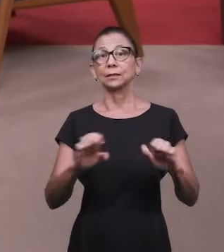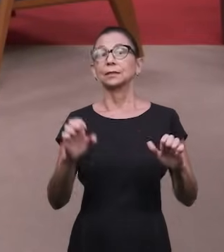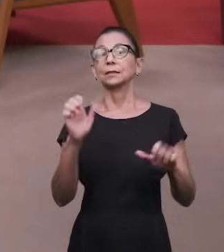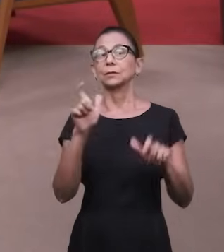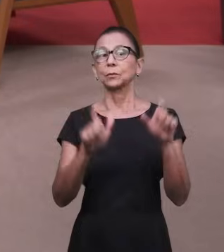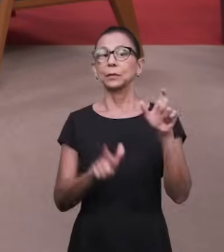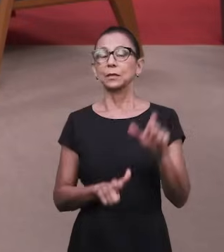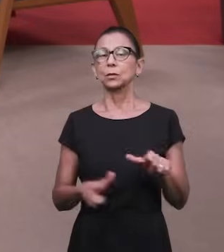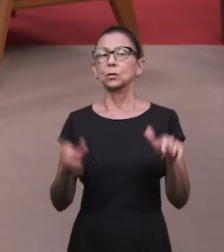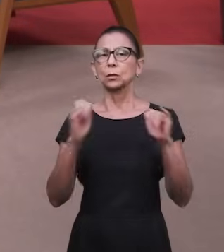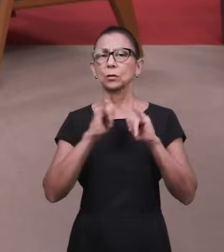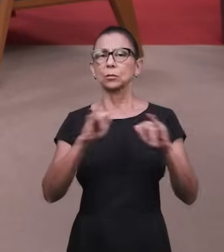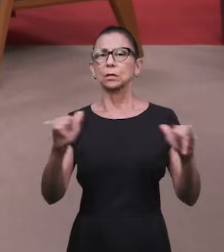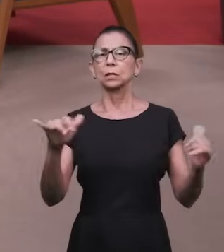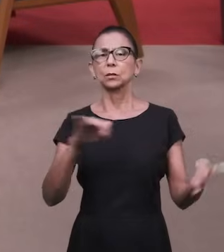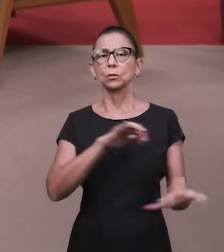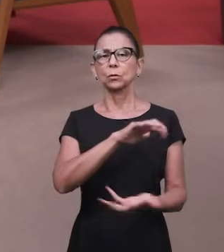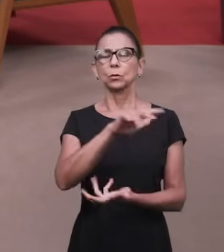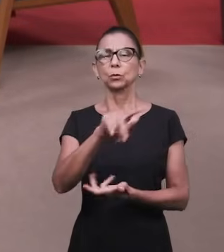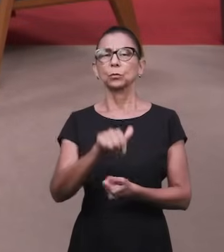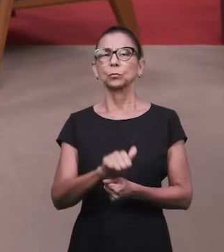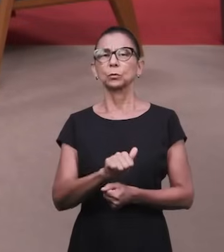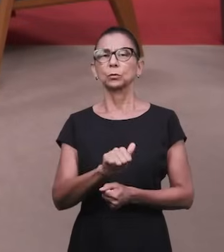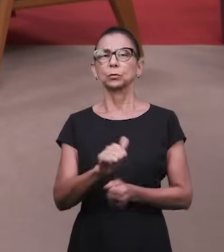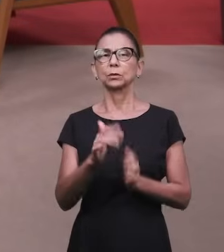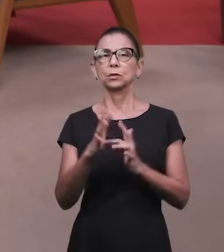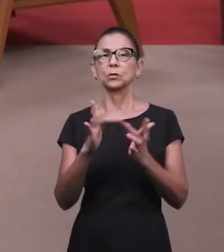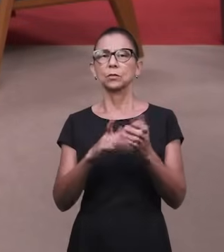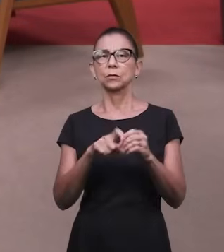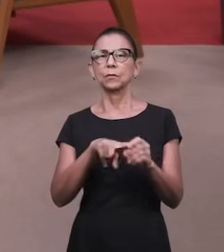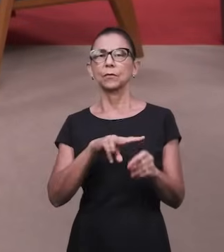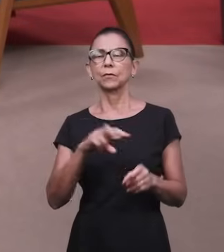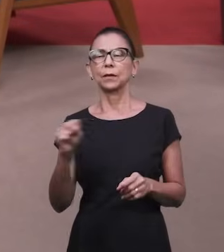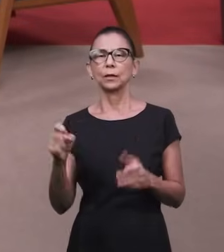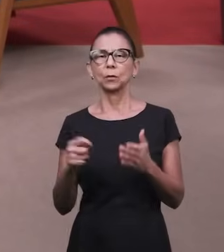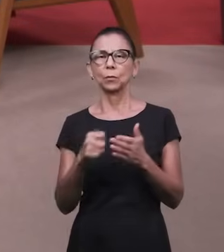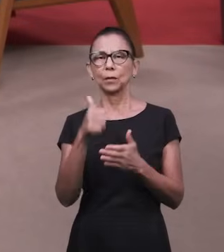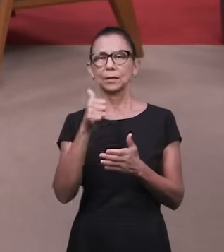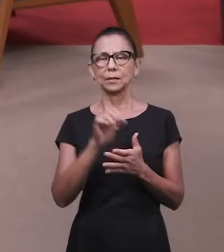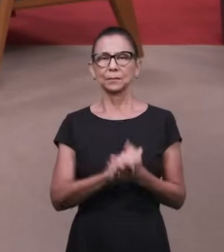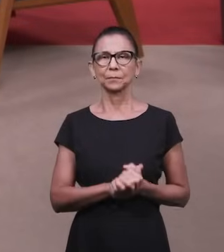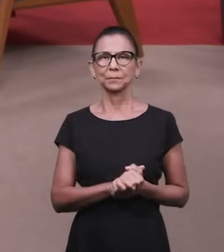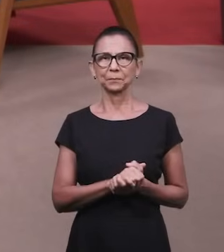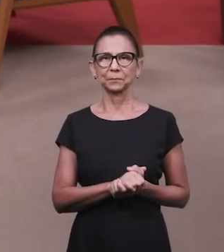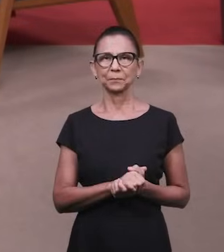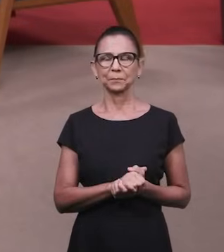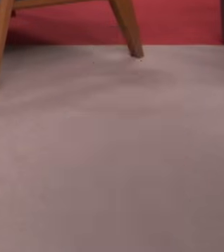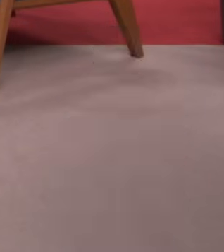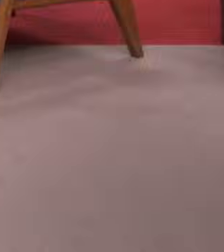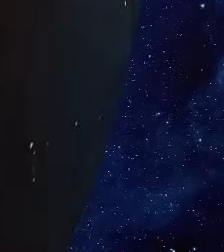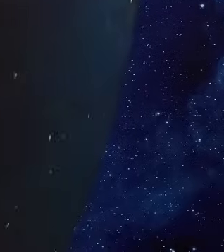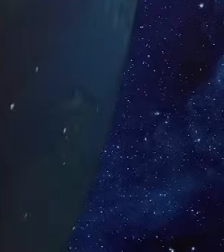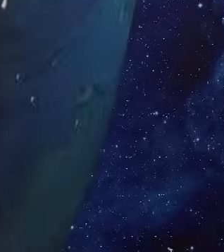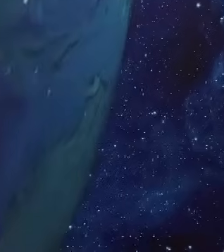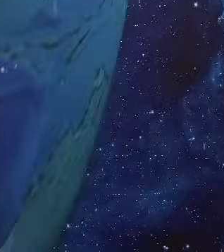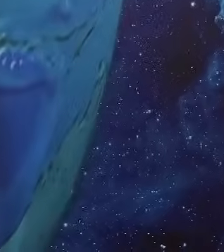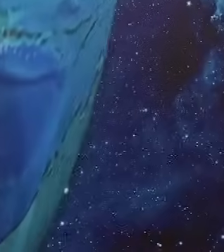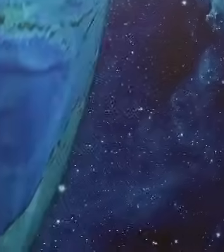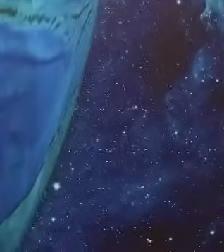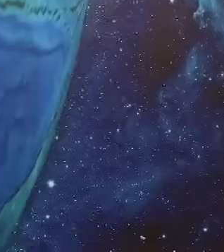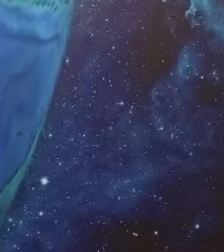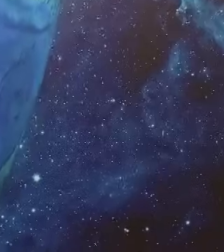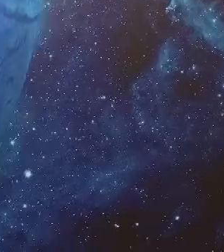Jesus está por voltar, está às portas, tá bom? Deus abençoe, a paz do Senhor Jesus.